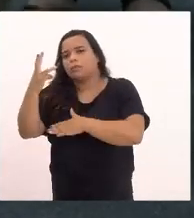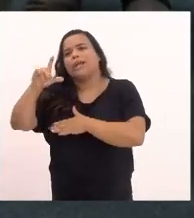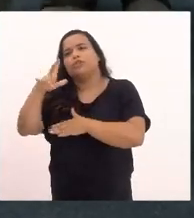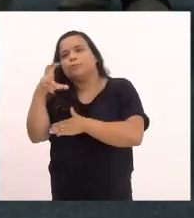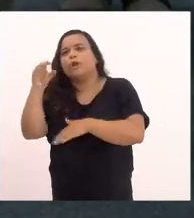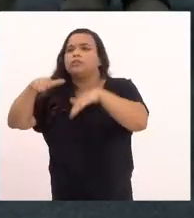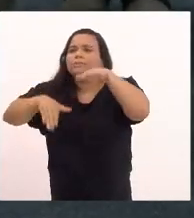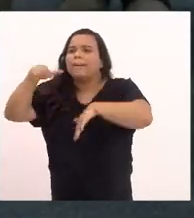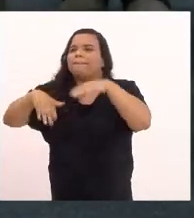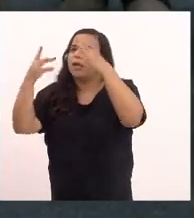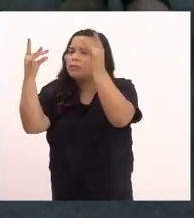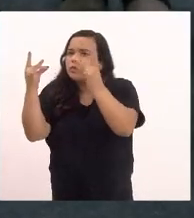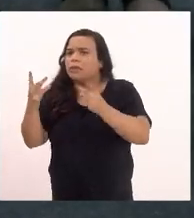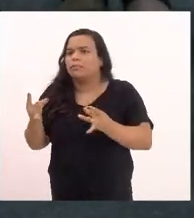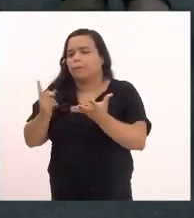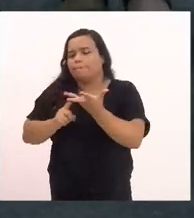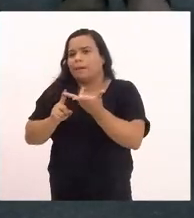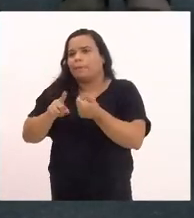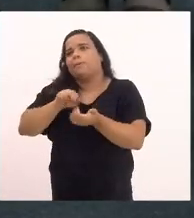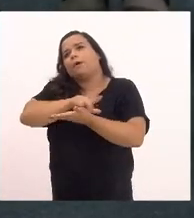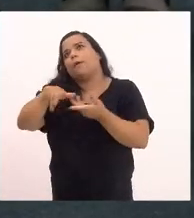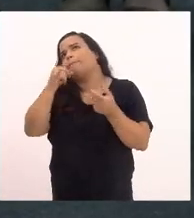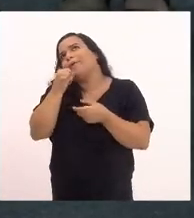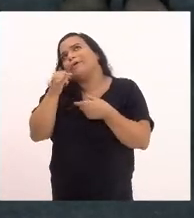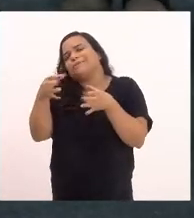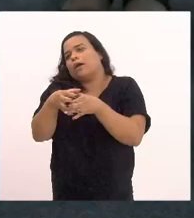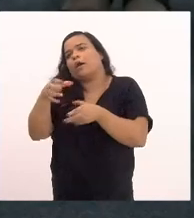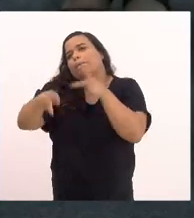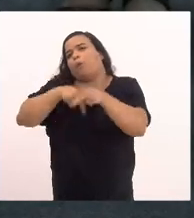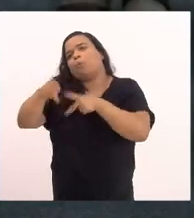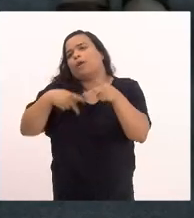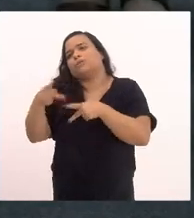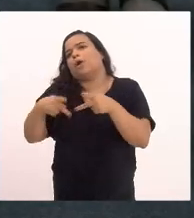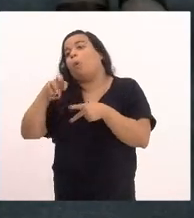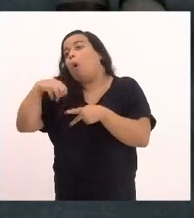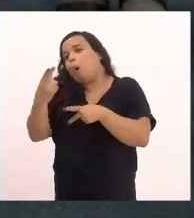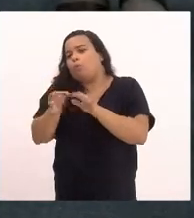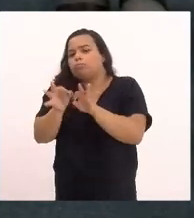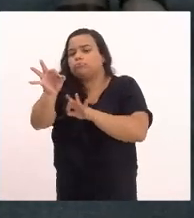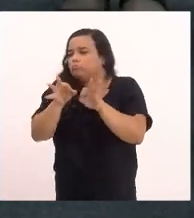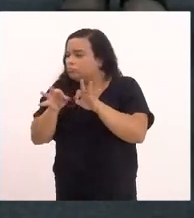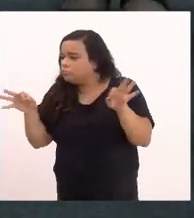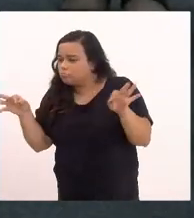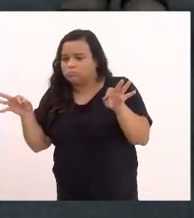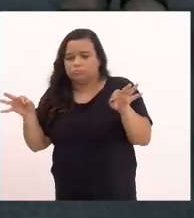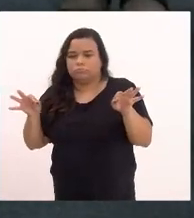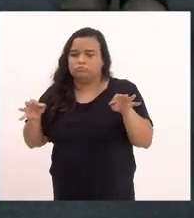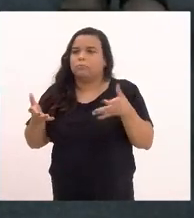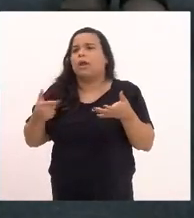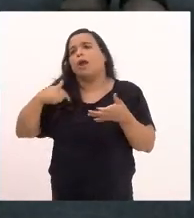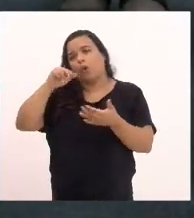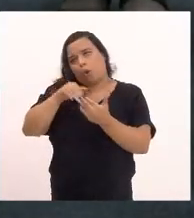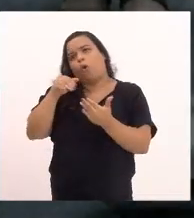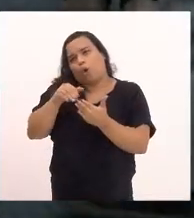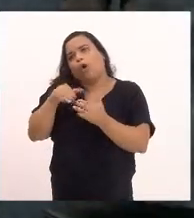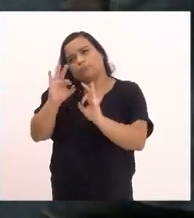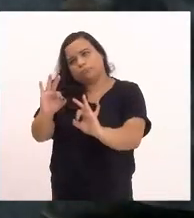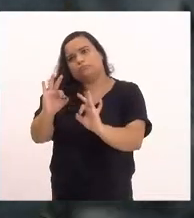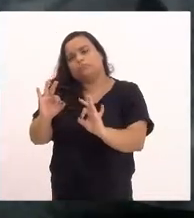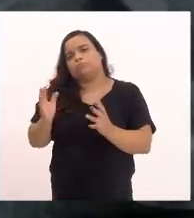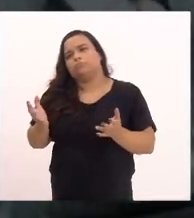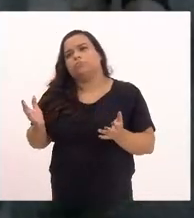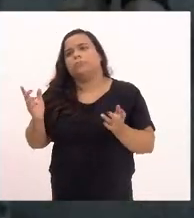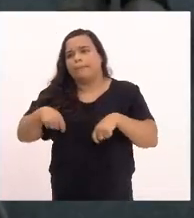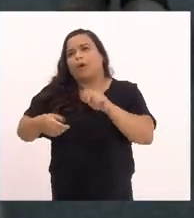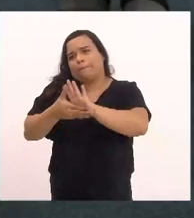colocado. Esse critério objetivo pode ser populacional, por exemplo, ou extensão territorial, algo assim. Mas eu concordo com a proposta, eu acho que é preciso